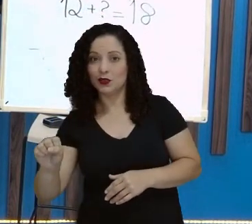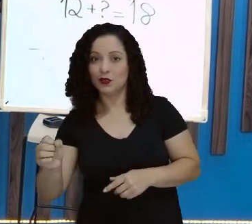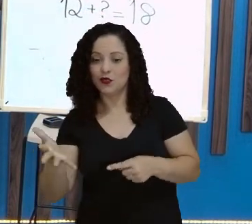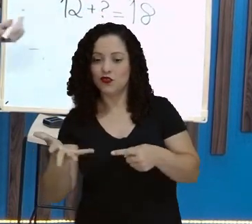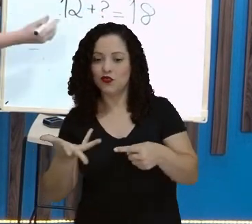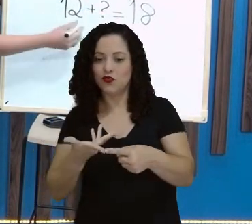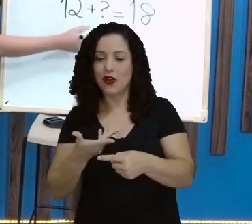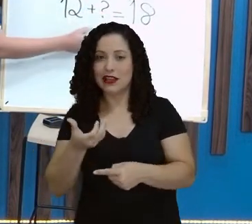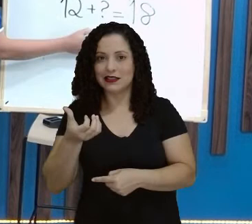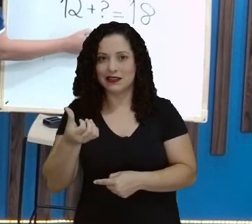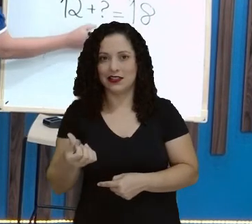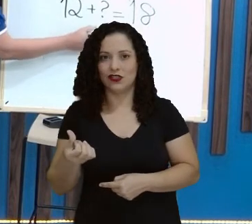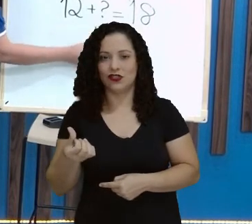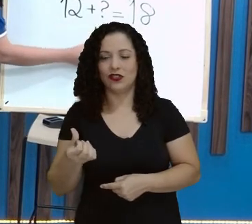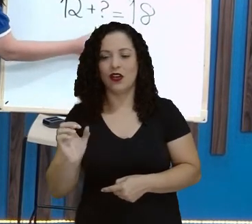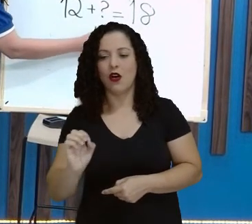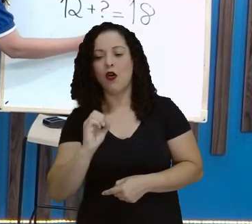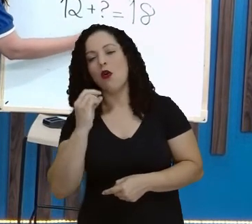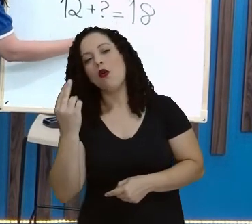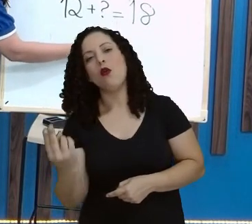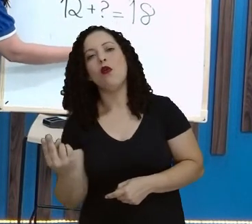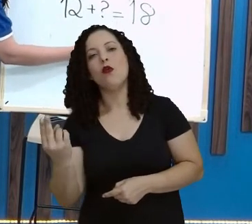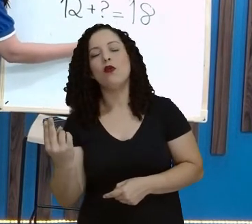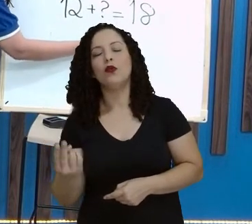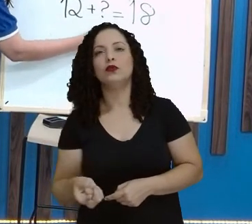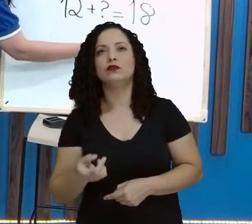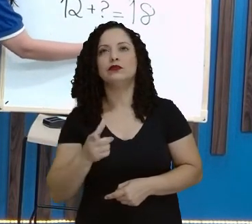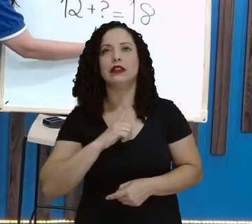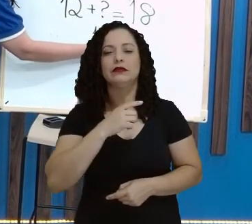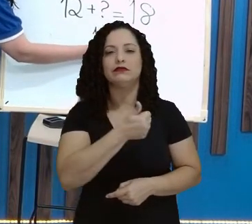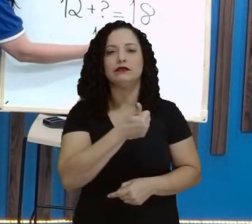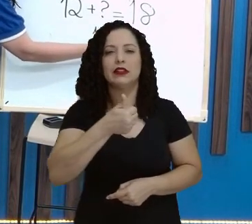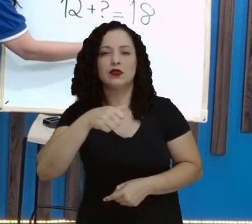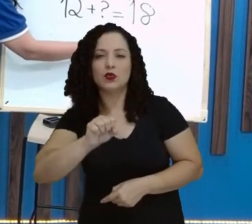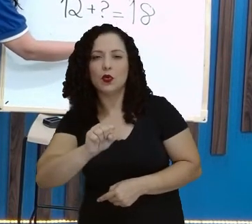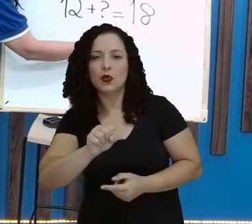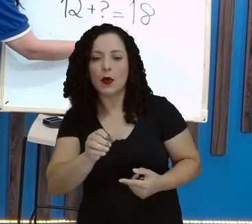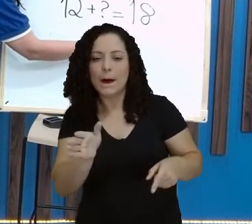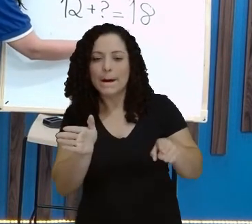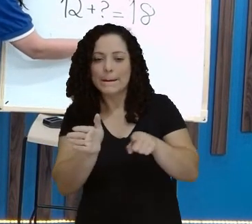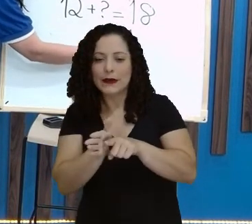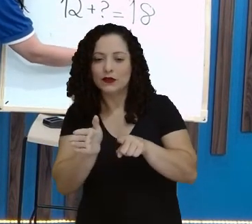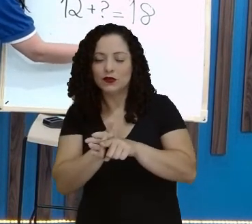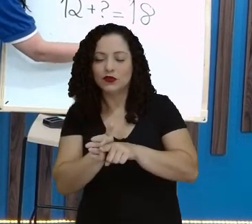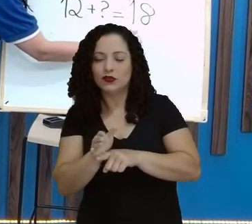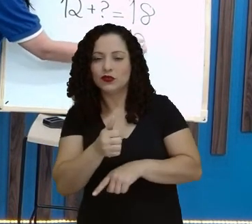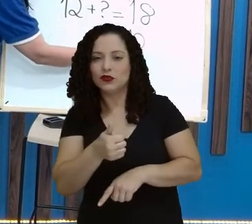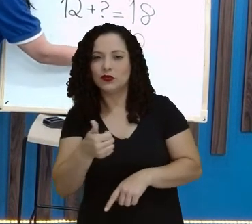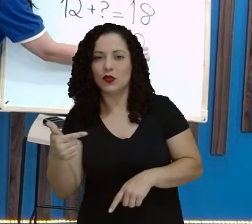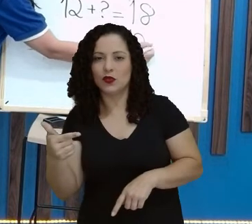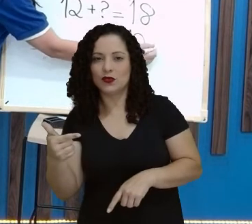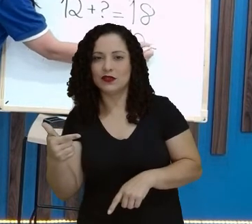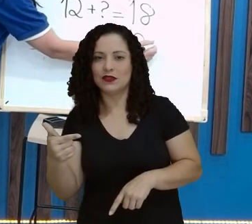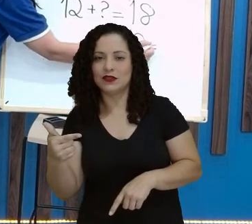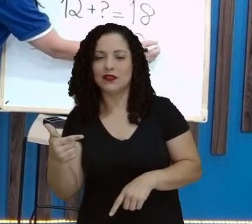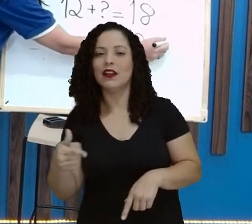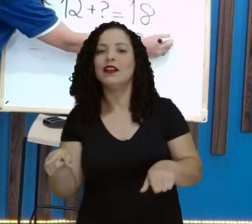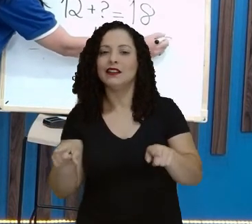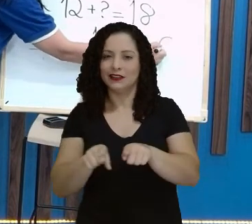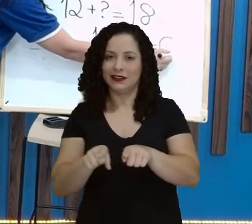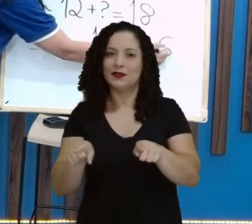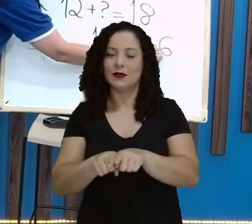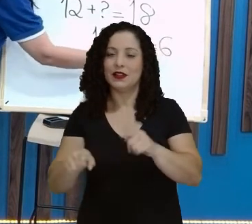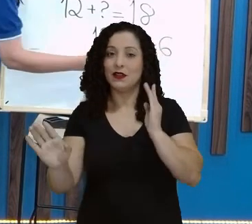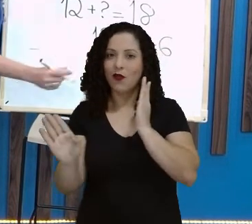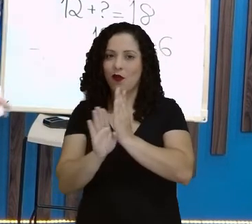dá 6. Ou se você fizer 18, né? Menos 12, também você vai